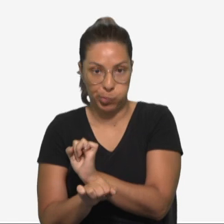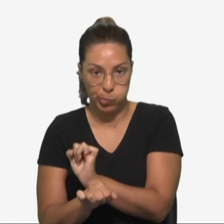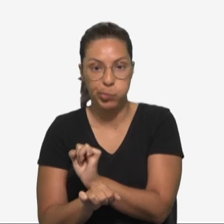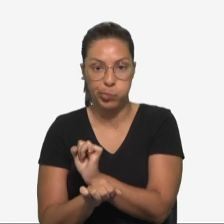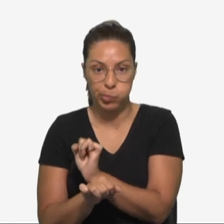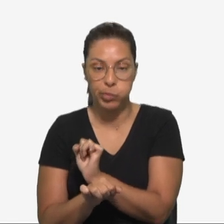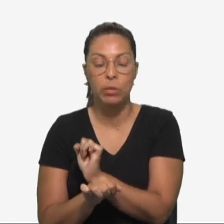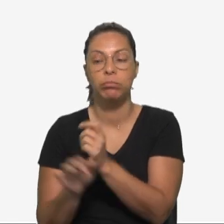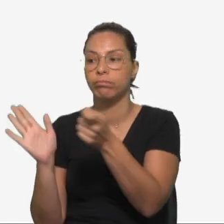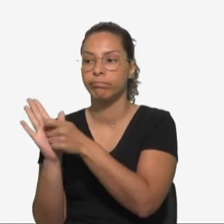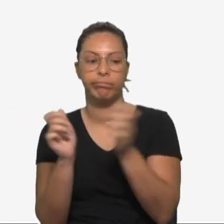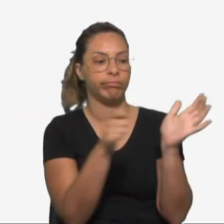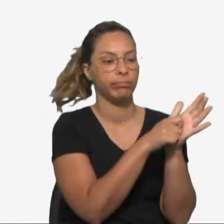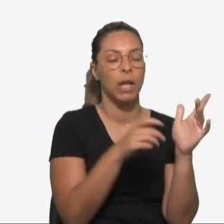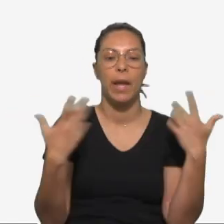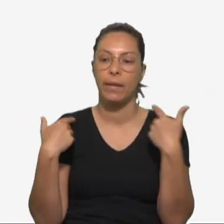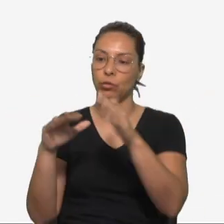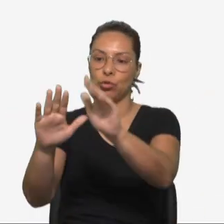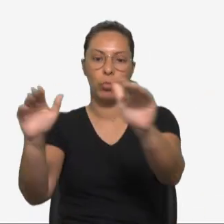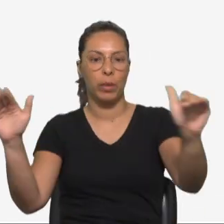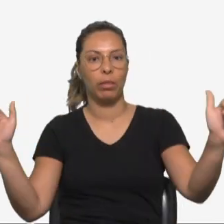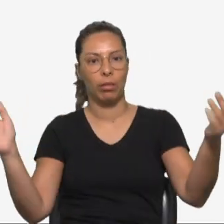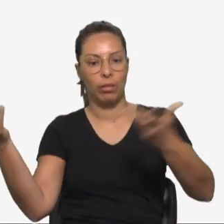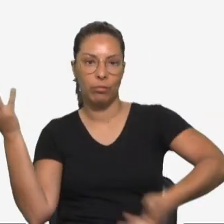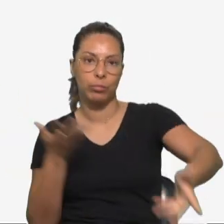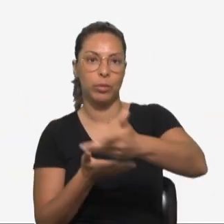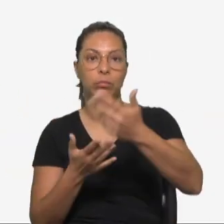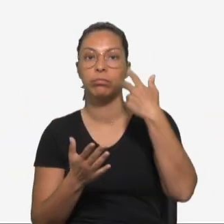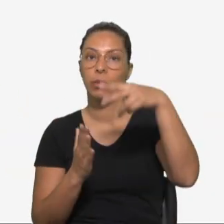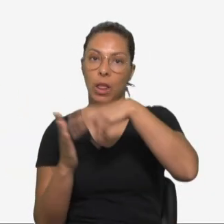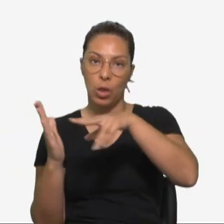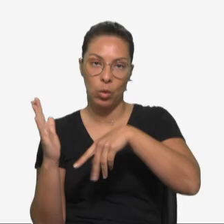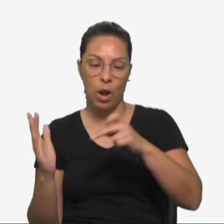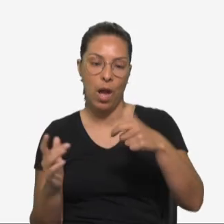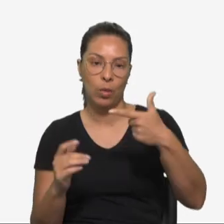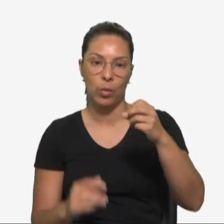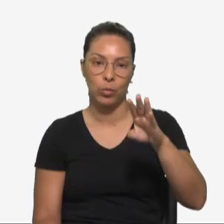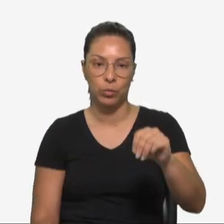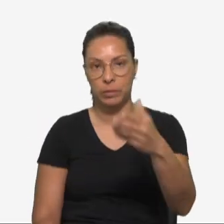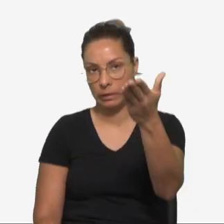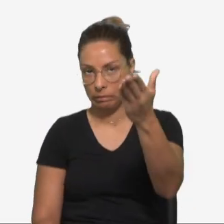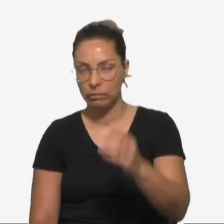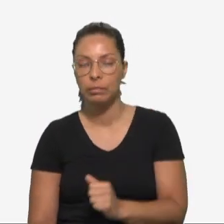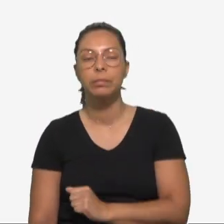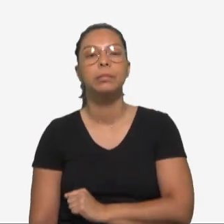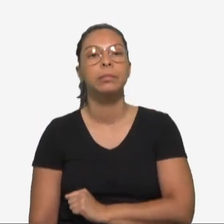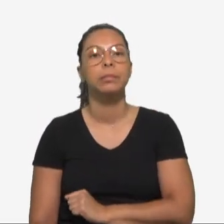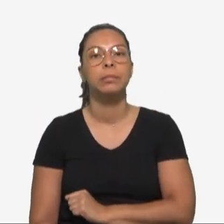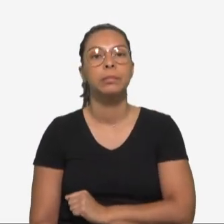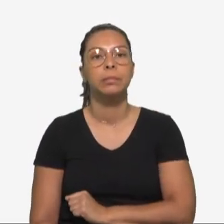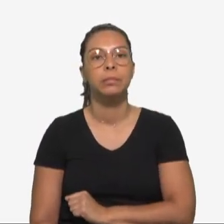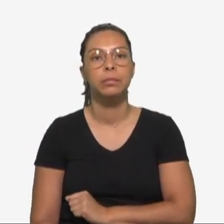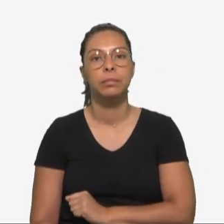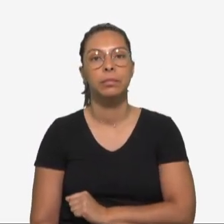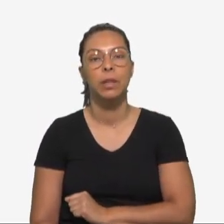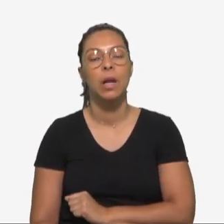essa ceia de despedida com os seus, com os discípulos. A leitura dos Atos dos Apóstolos. A leitura dos Atos dos Apóstolos, a primeira leitura deste domingo. E aí somos convidados a escutar